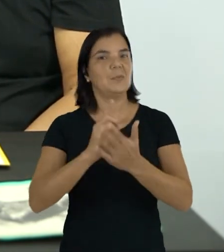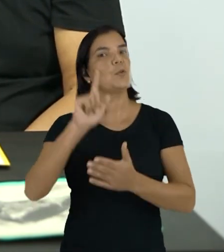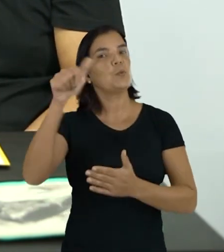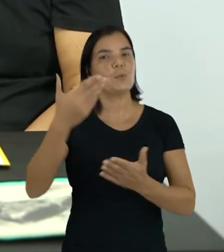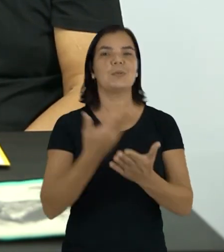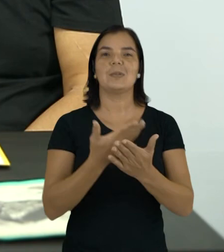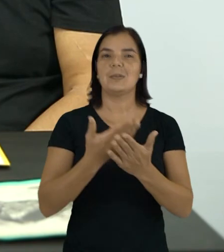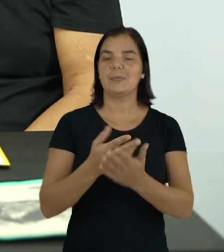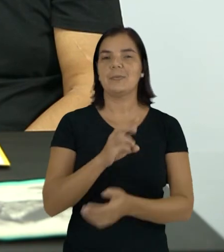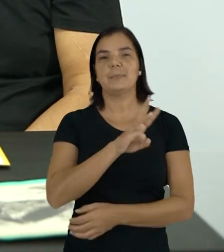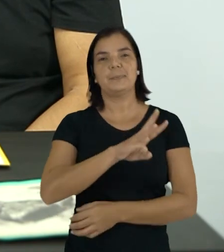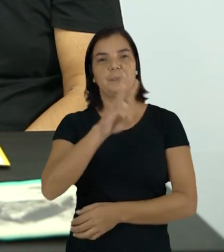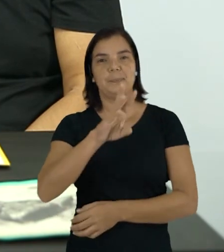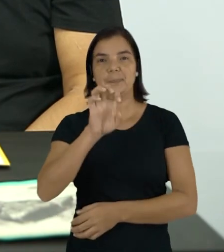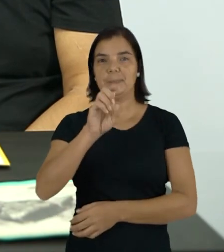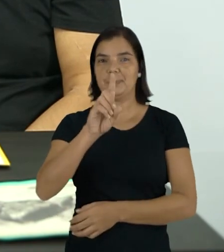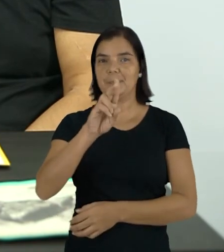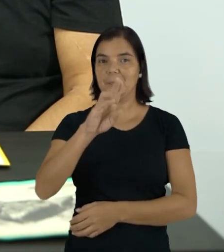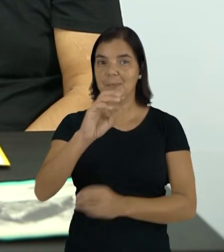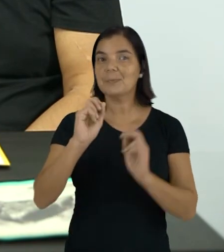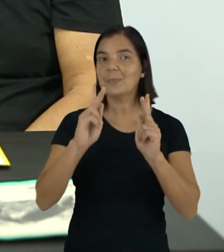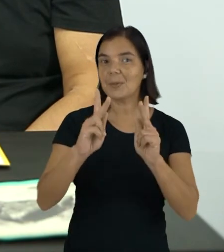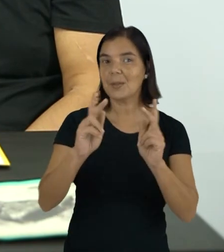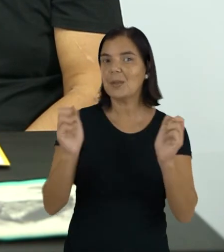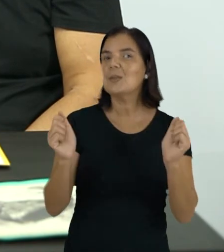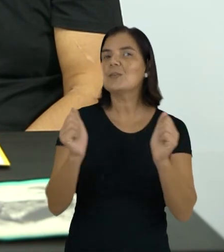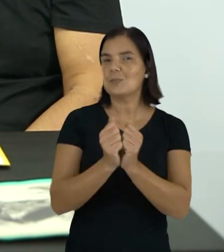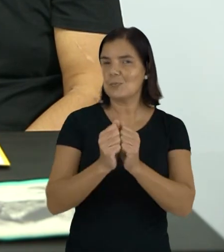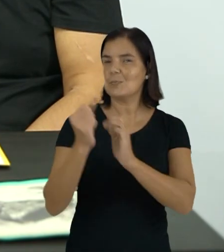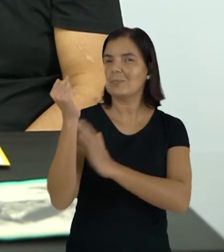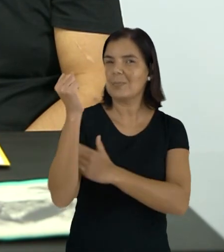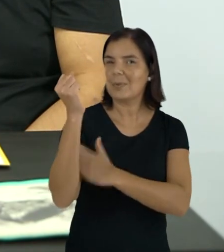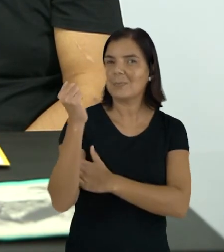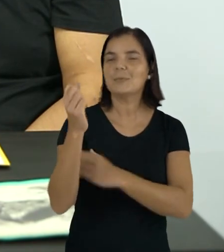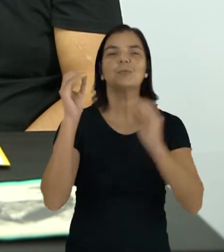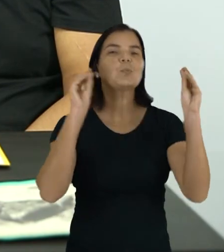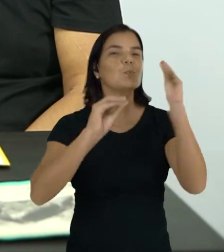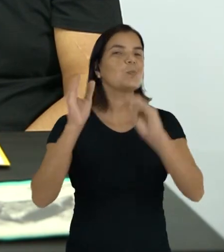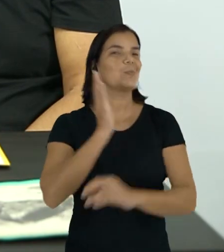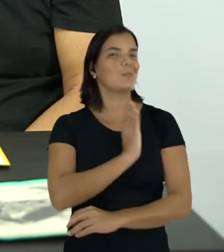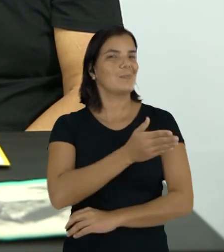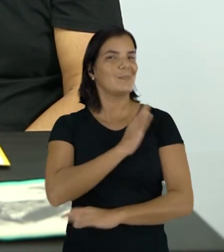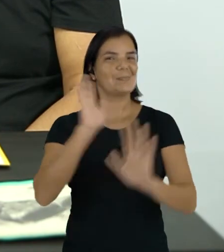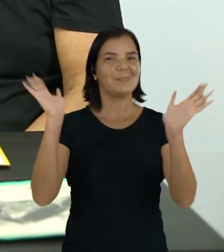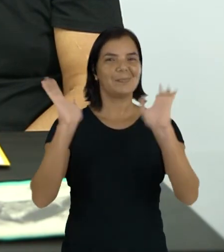outras aulas na nossa plataforma Eduque, ok? Juntas somos mais fortes. Um beijo no coração